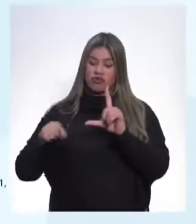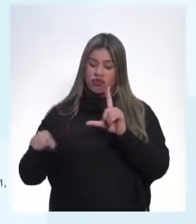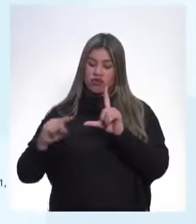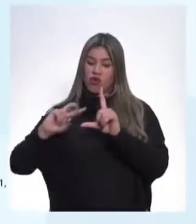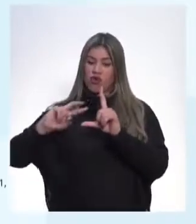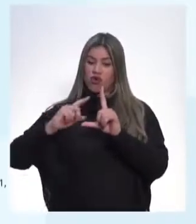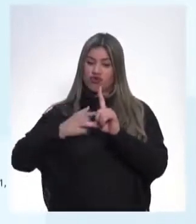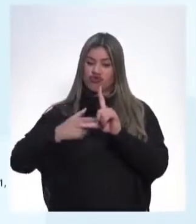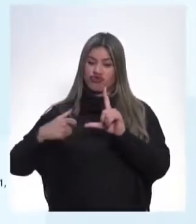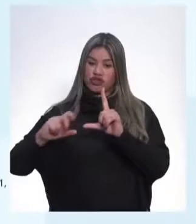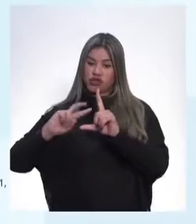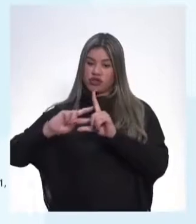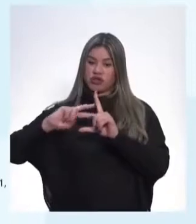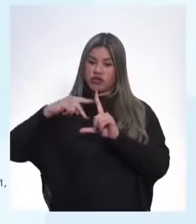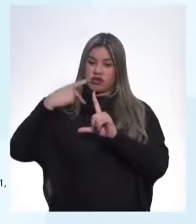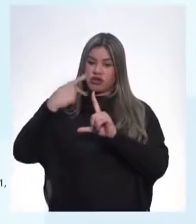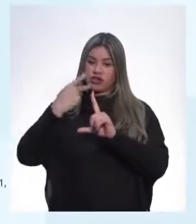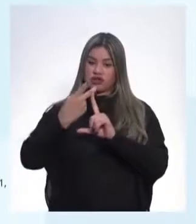com duas